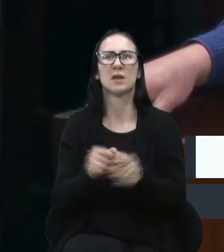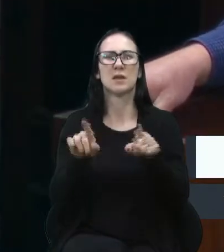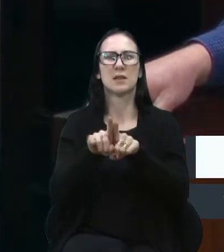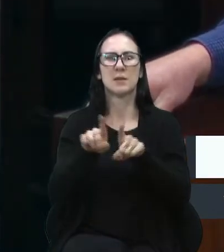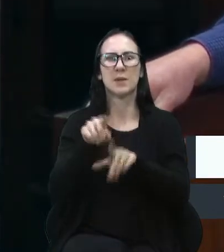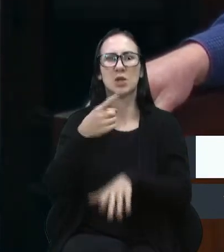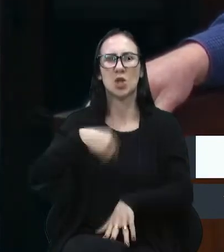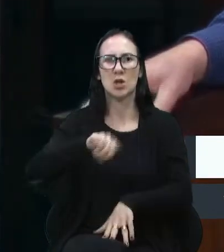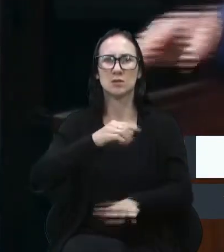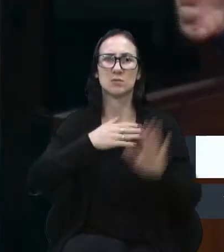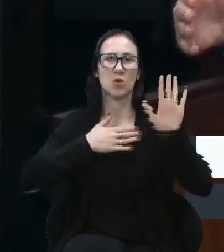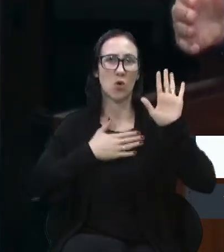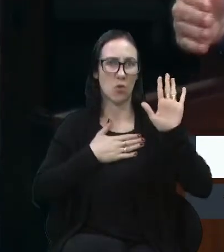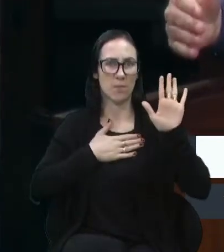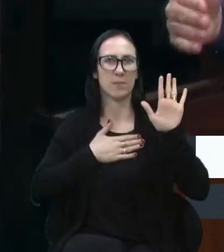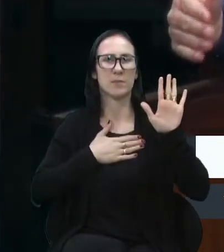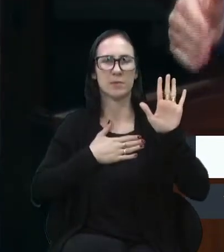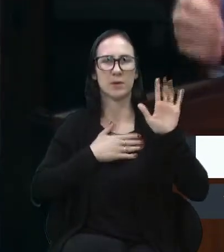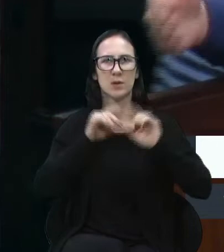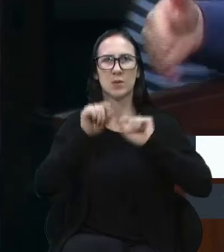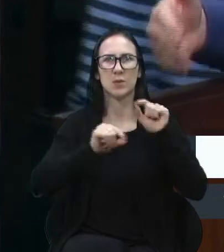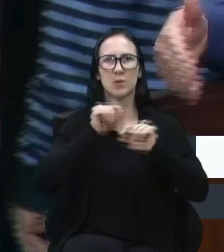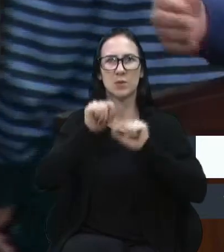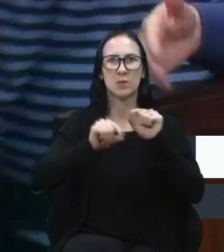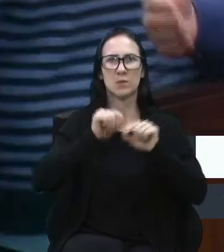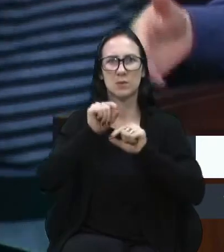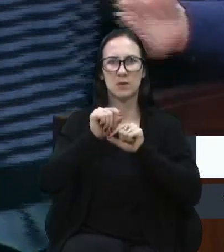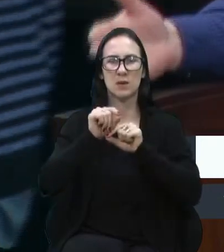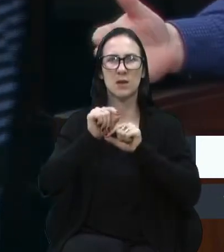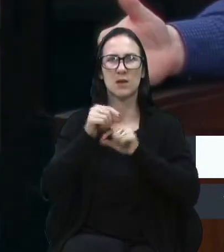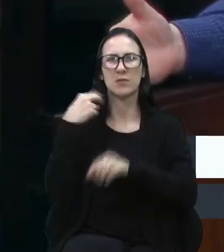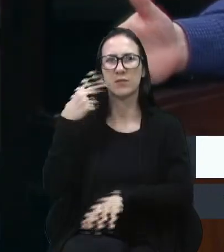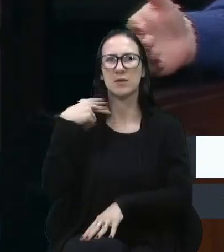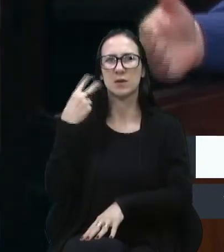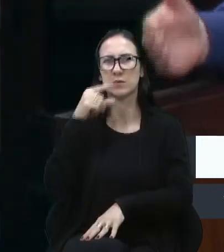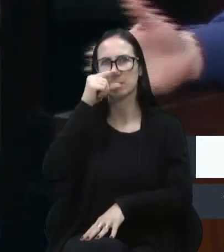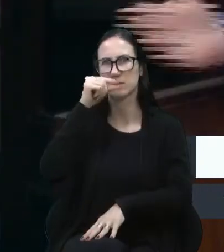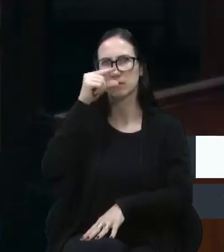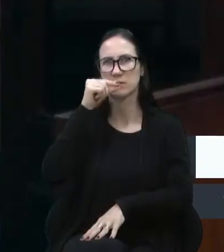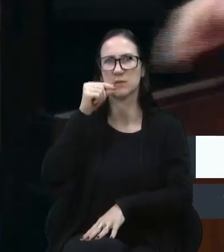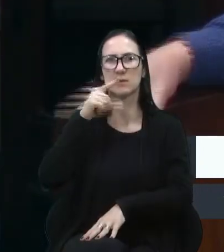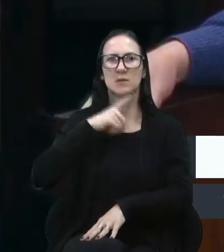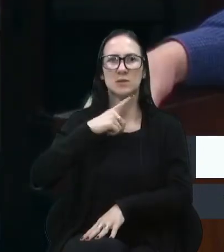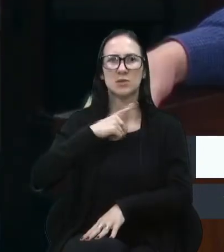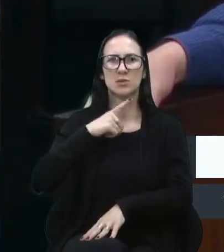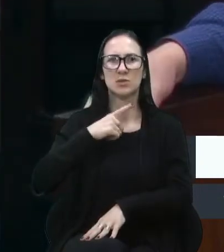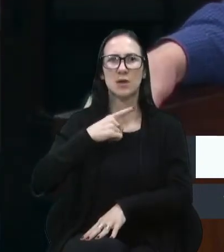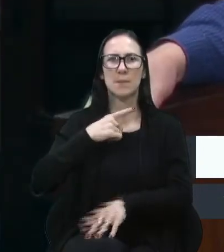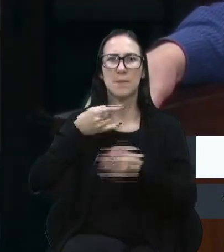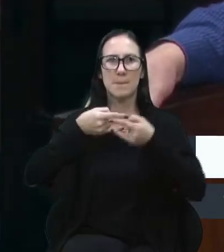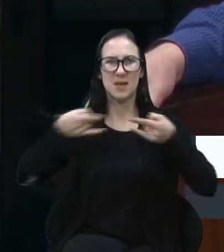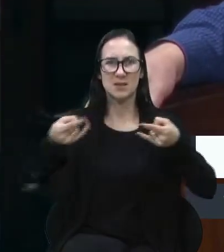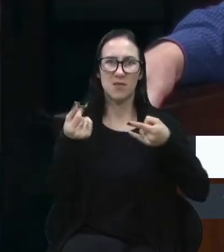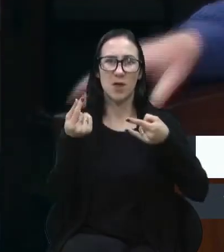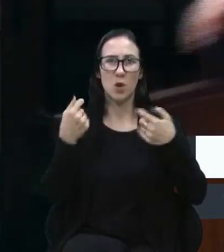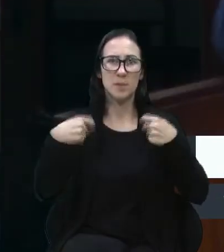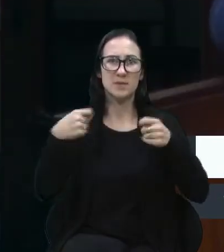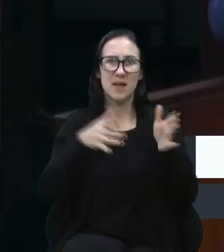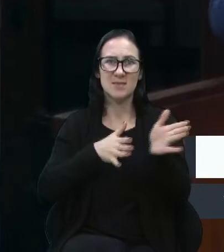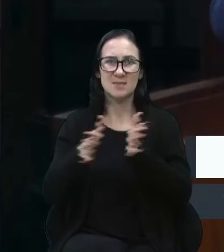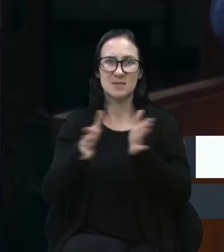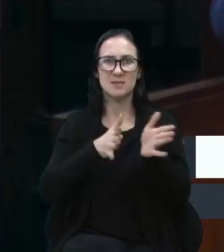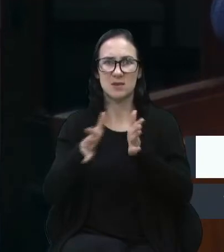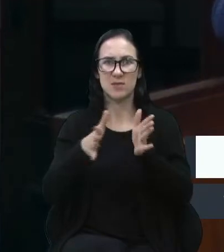aquelas comunidades que iríamos defender que a passagem tivesse viabilidade e para isso é necessário o